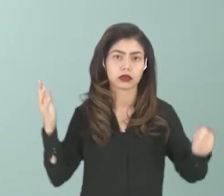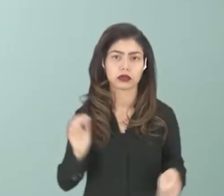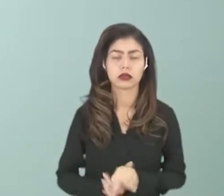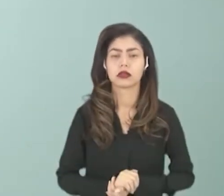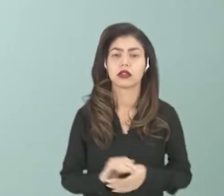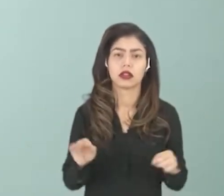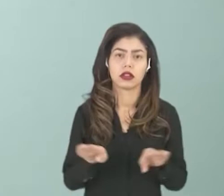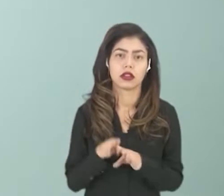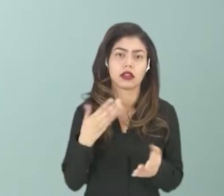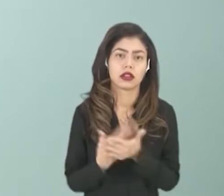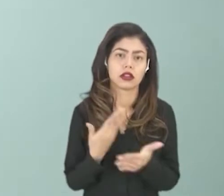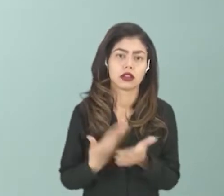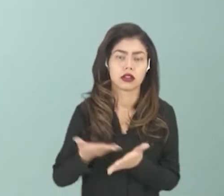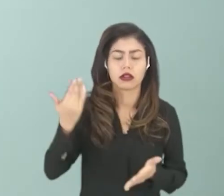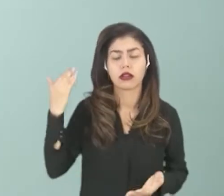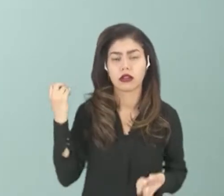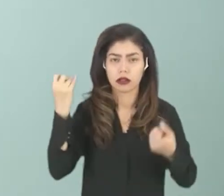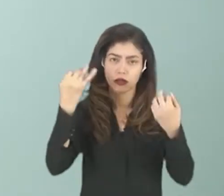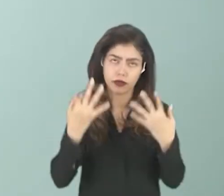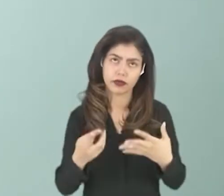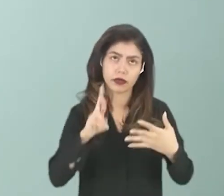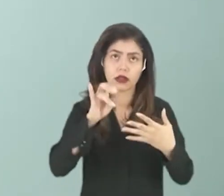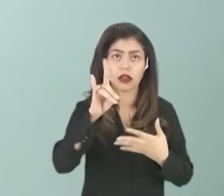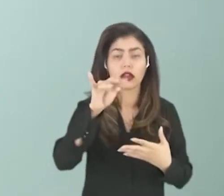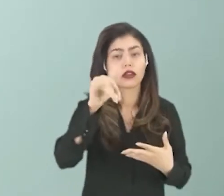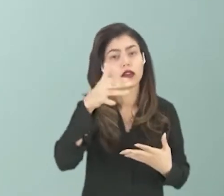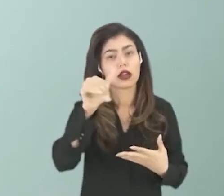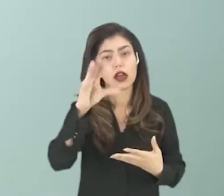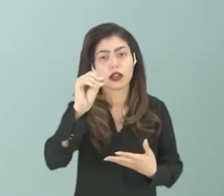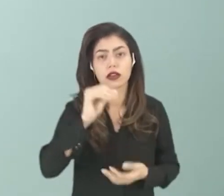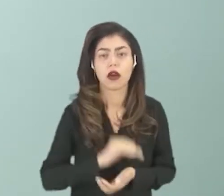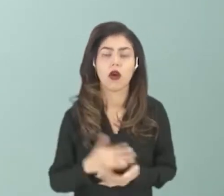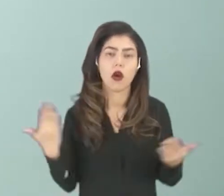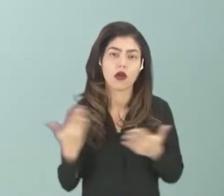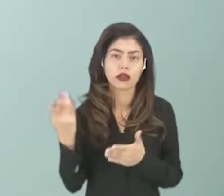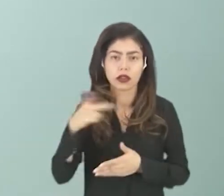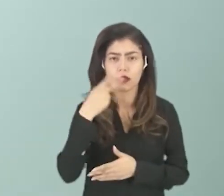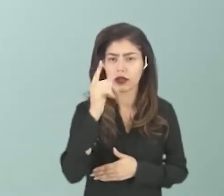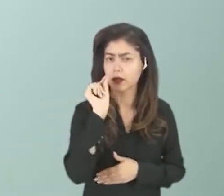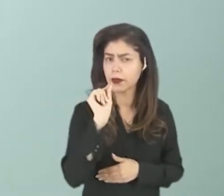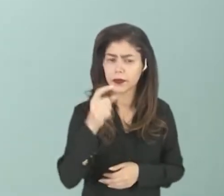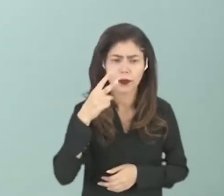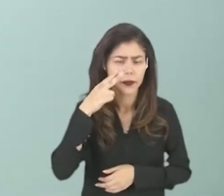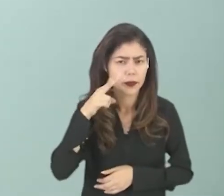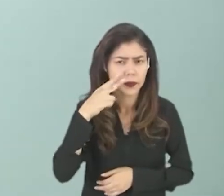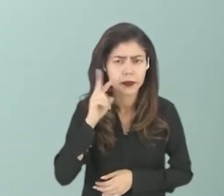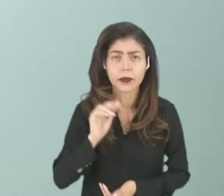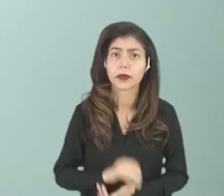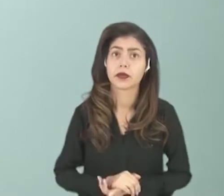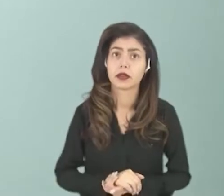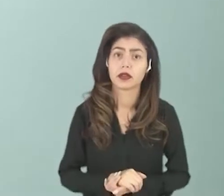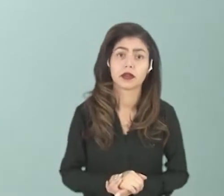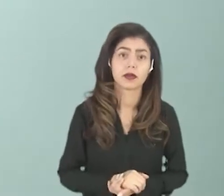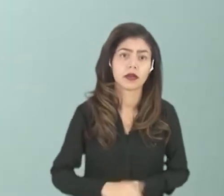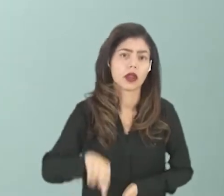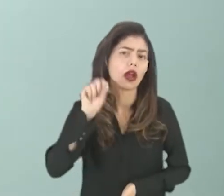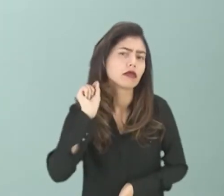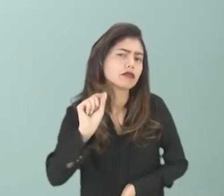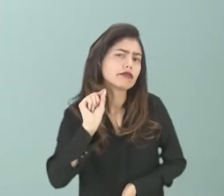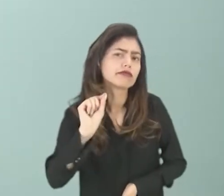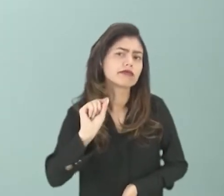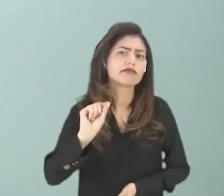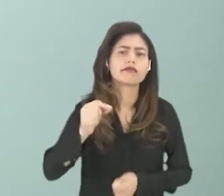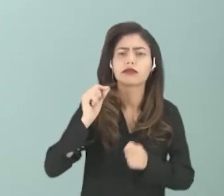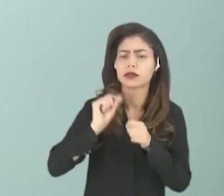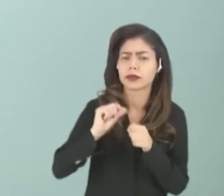aulas que a gente vai estudando sobre a radiação os efeitos da radiação e hoje a gente vai verificar num aplicação mas o que